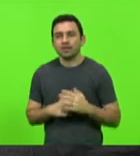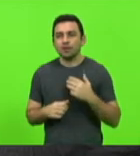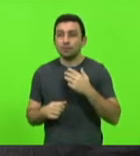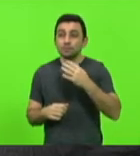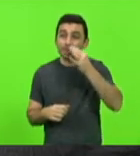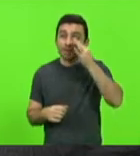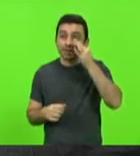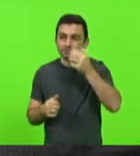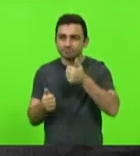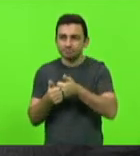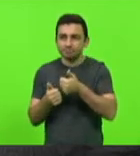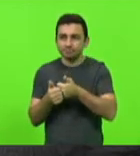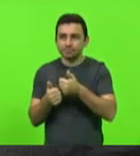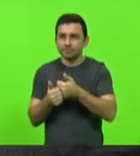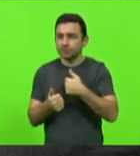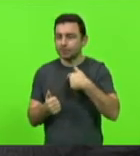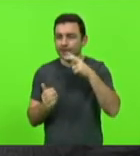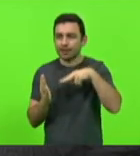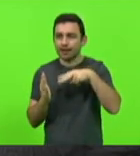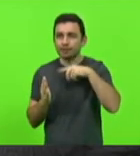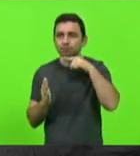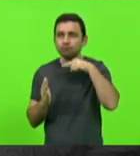Vou lá para cima, lá, porque não consigo ler daqui.